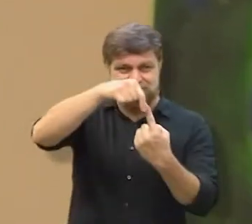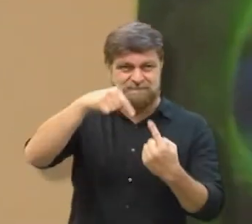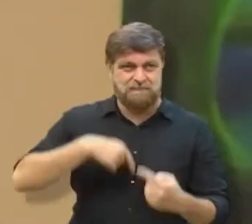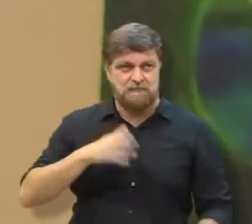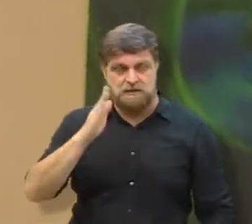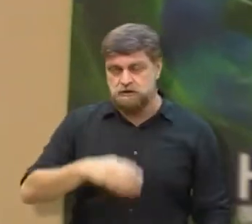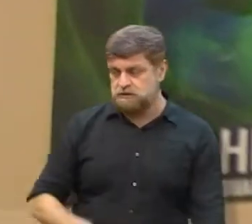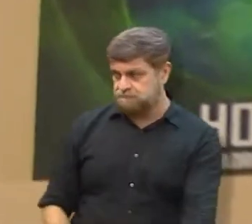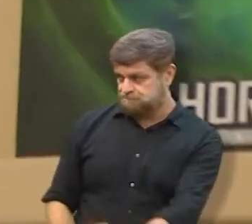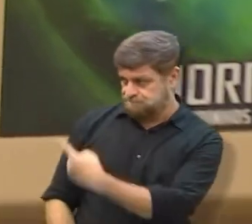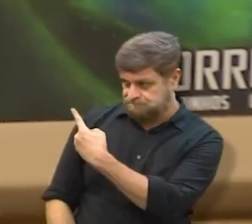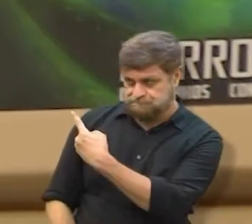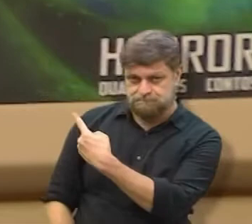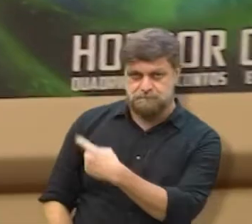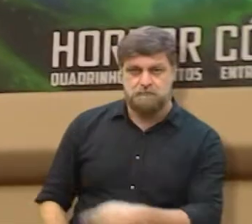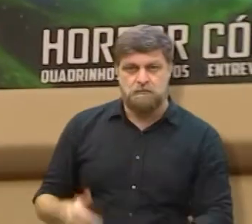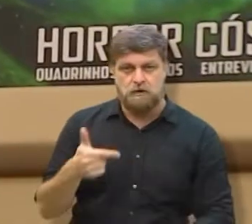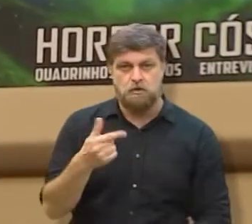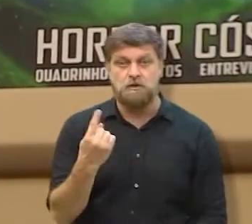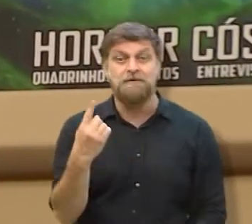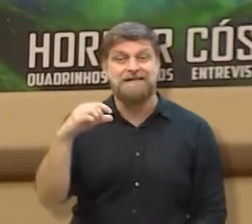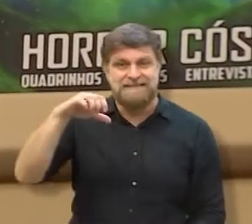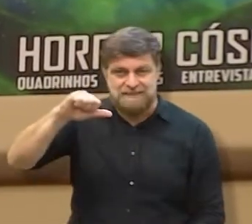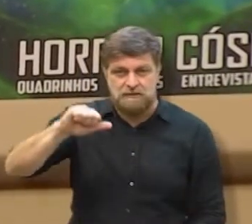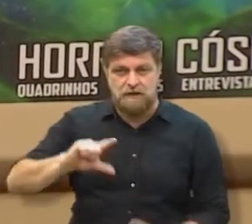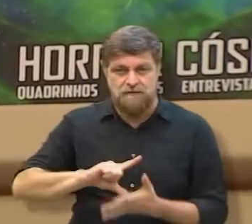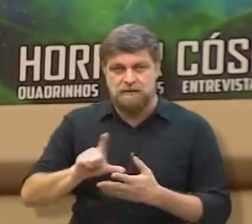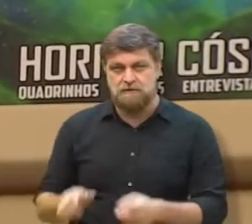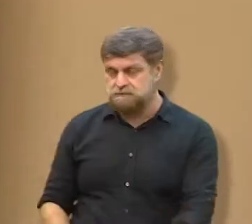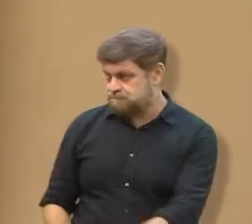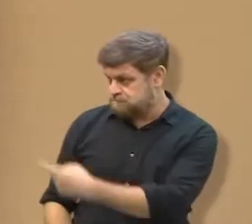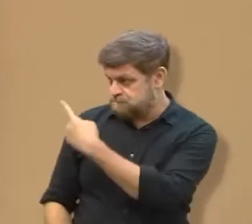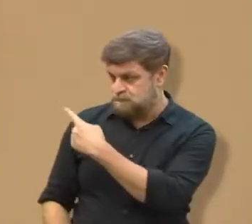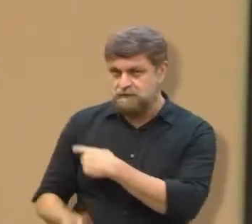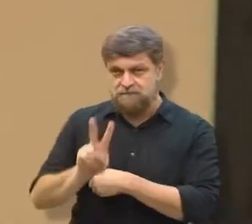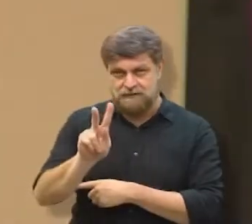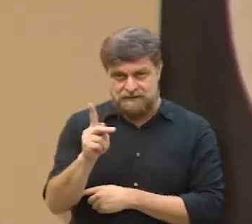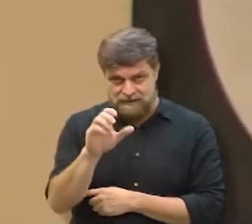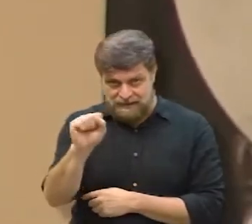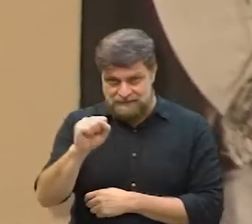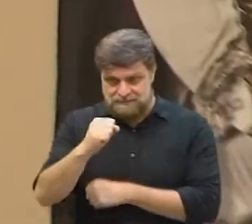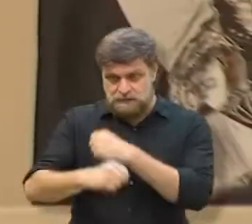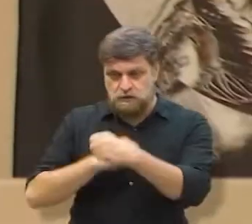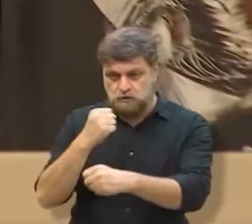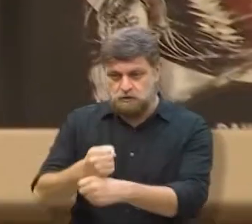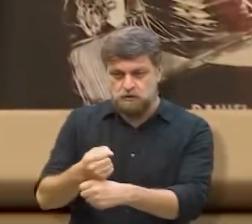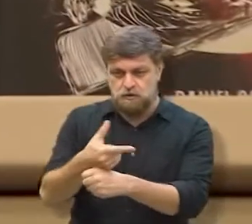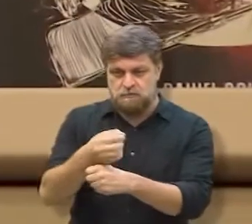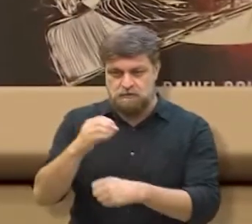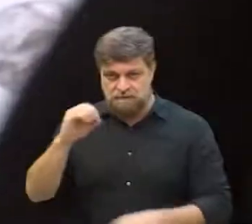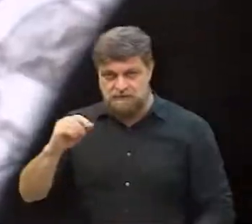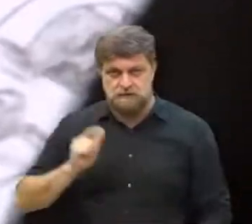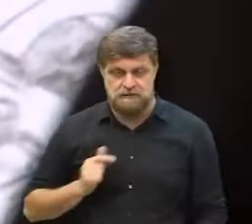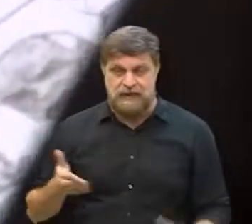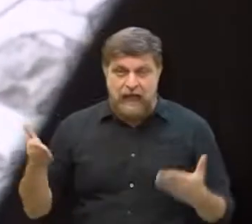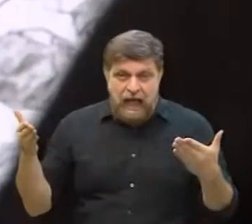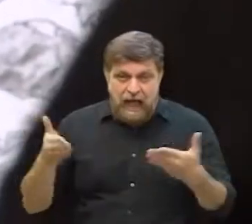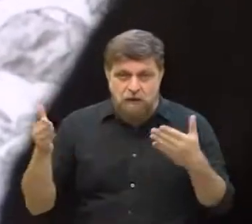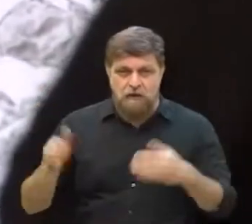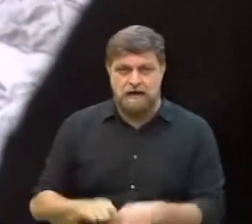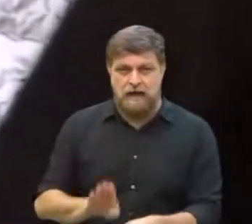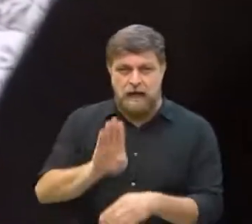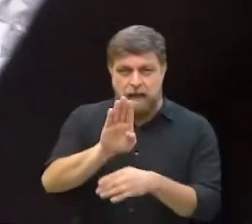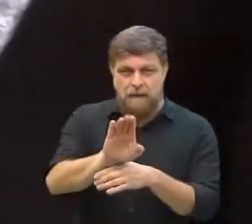recebeu indicação pela obra O Bar do Pântano em 2019 e VHS em 2020.